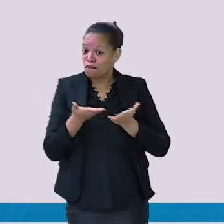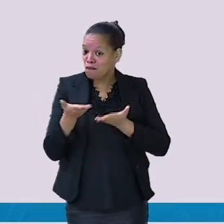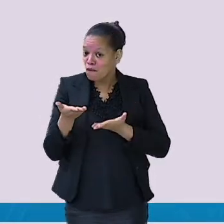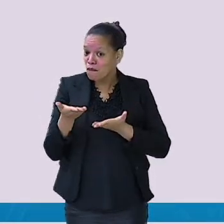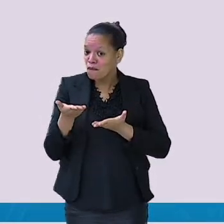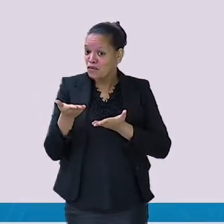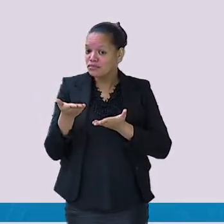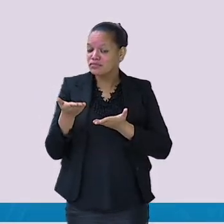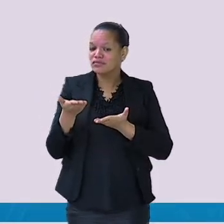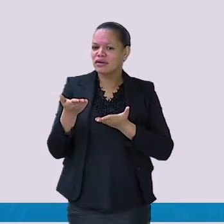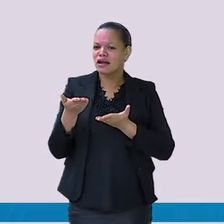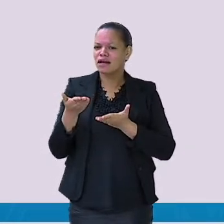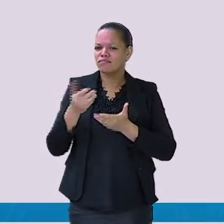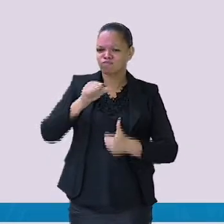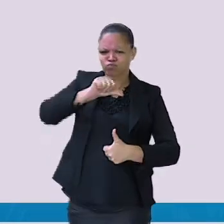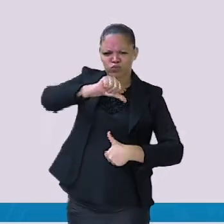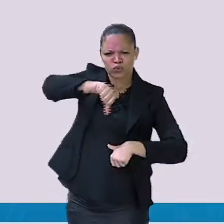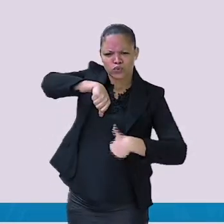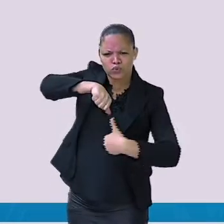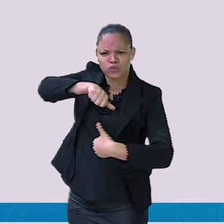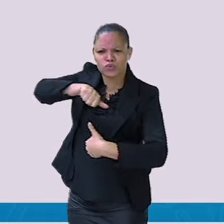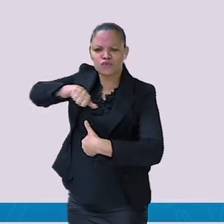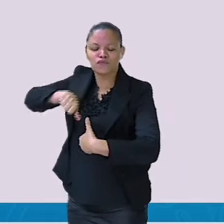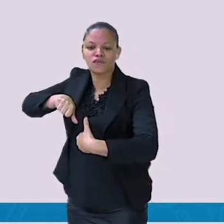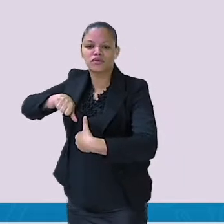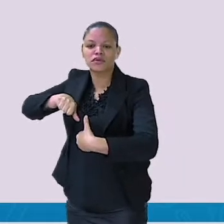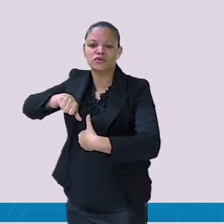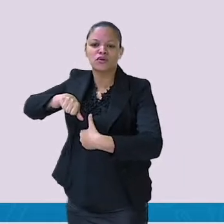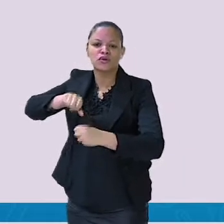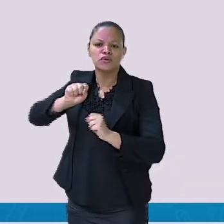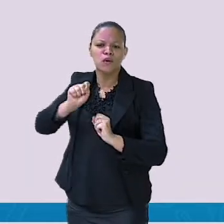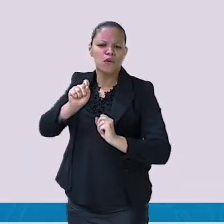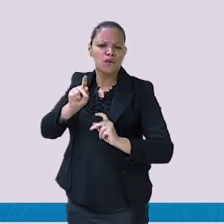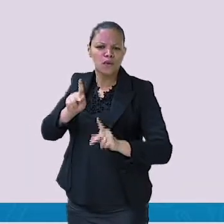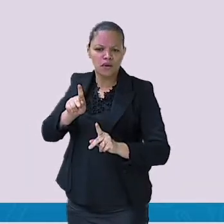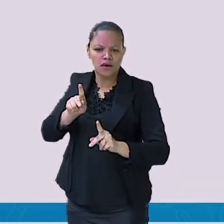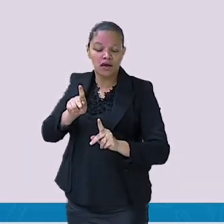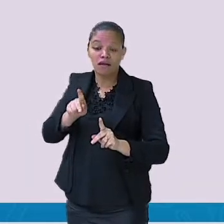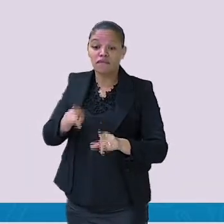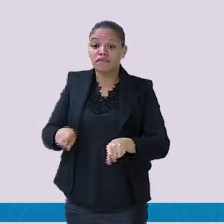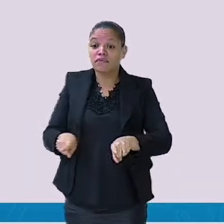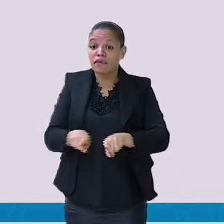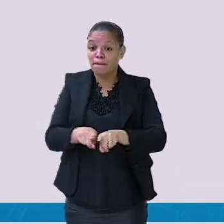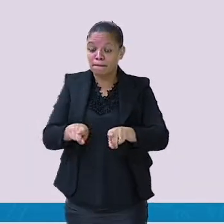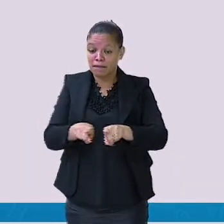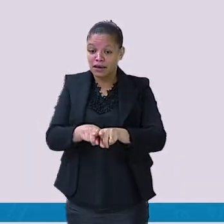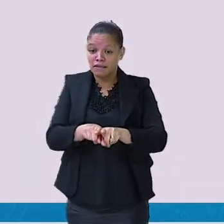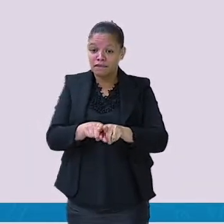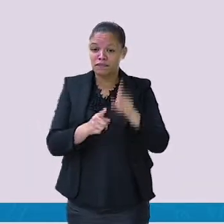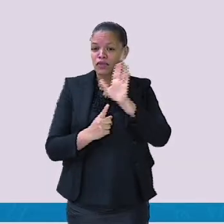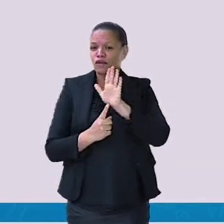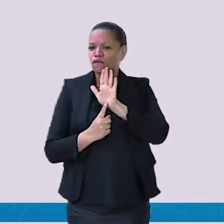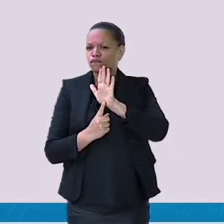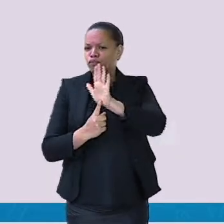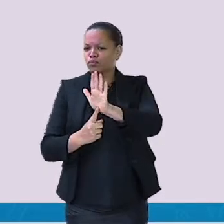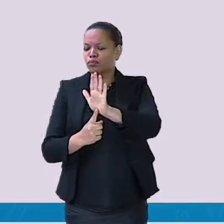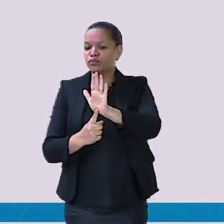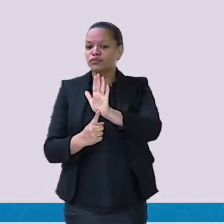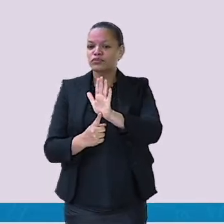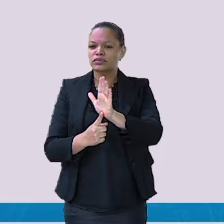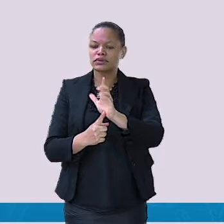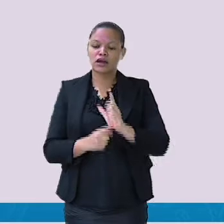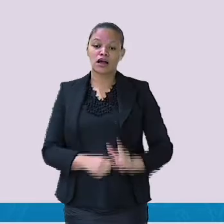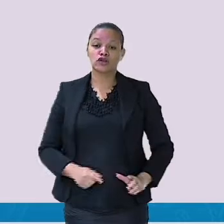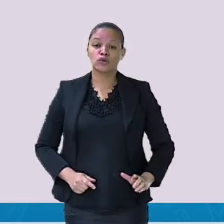algumas transformações, uma convenção. E vamos começar falando sobre o litro, unidade